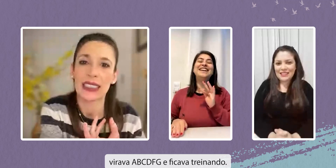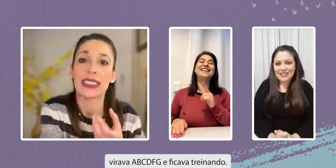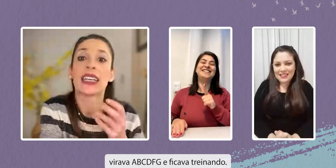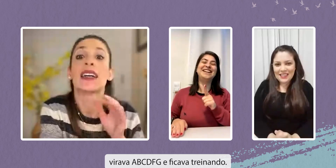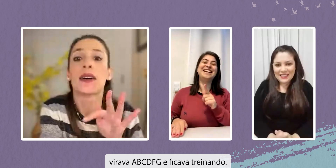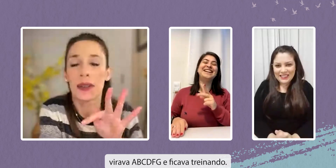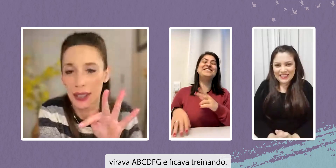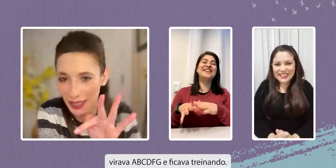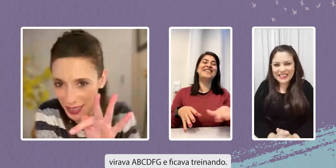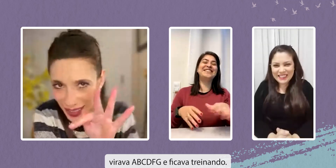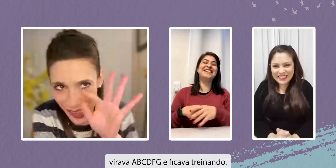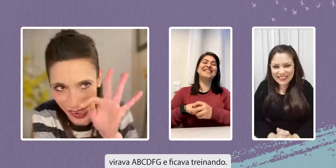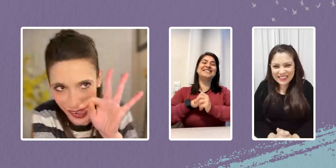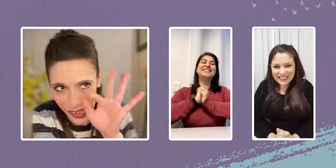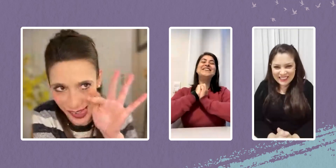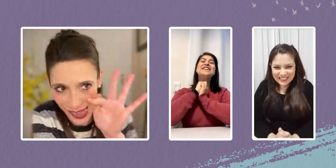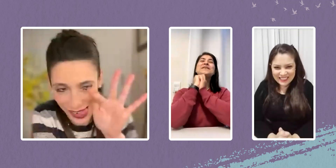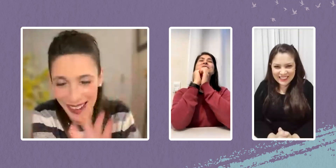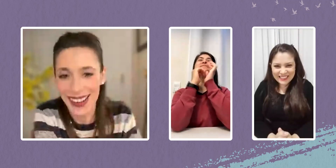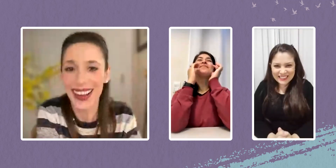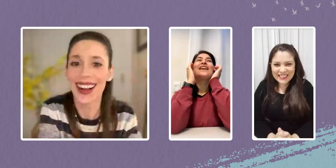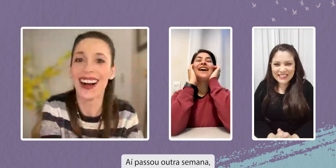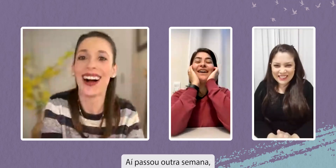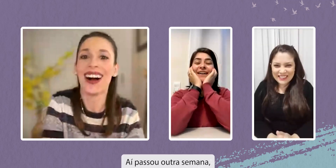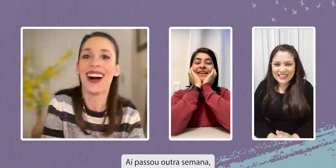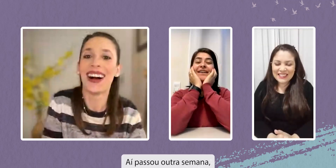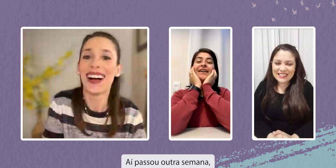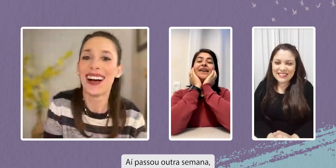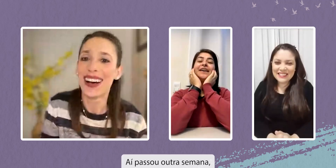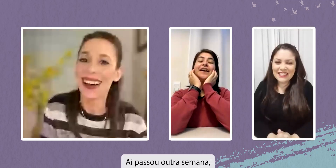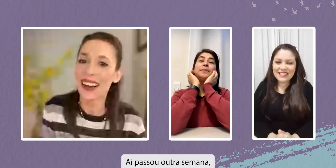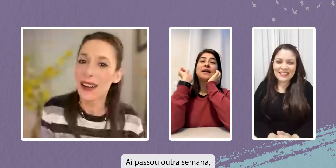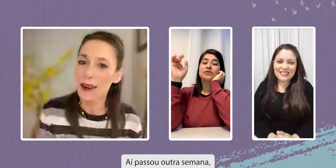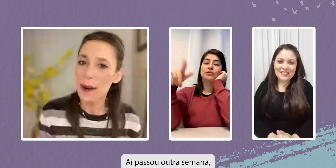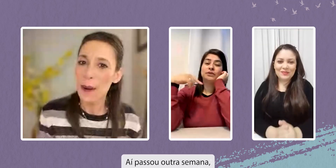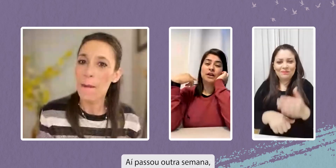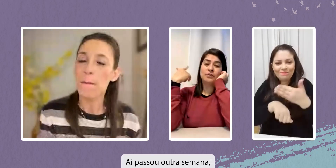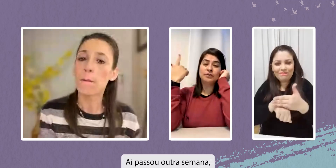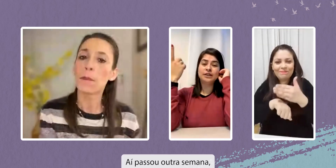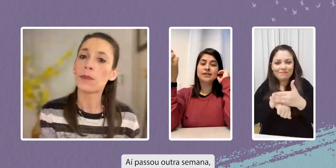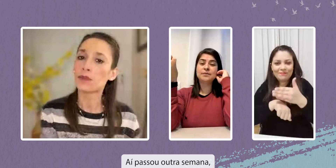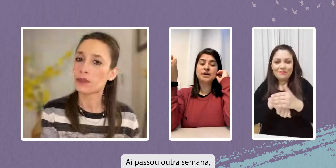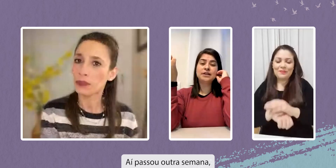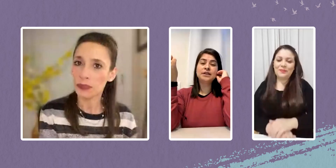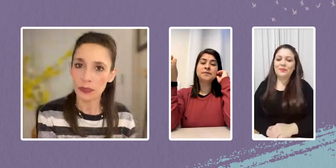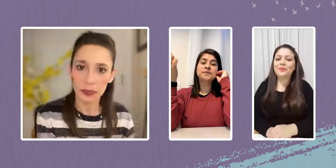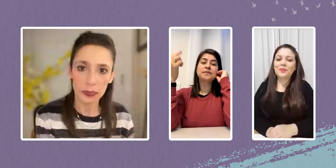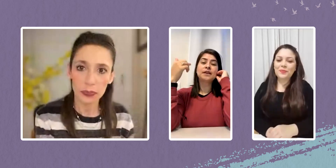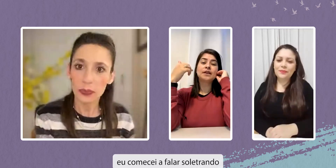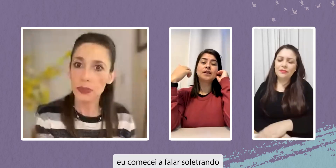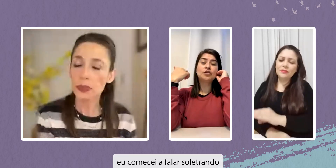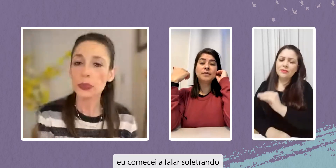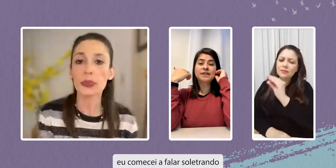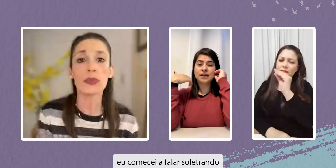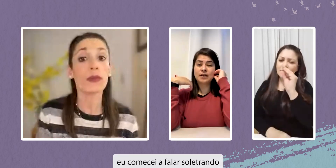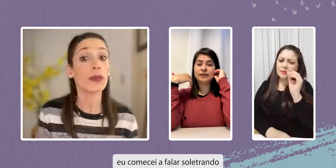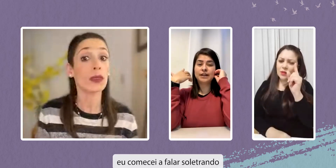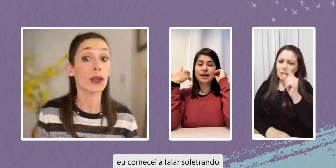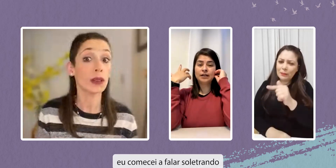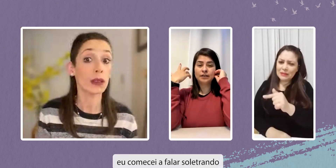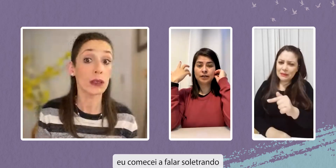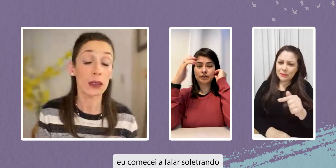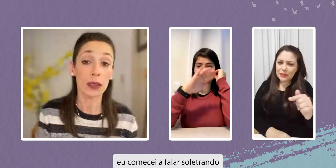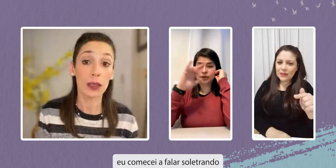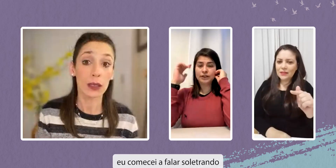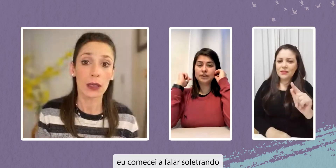F, G e ficava treinando. Aí passou na outra semana, eu comecei a